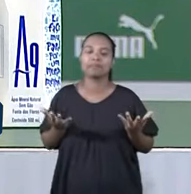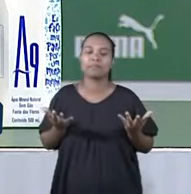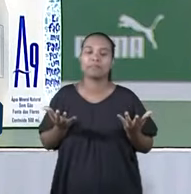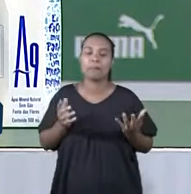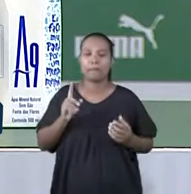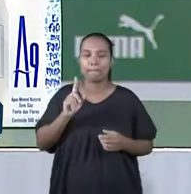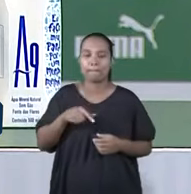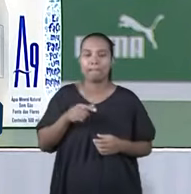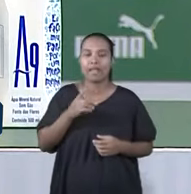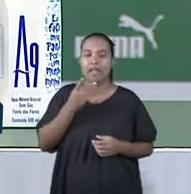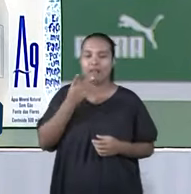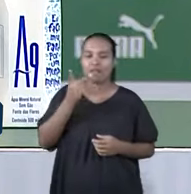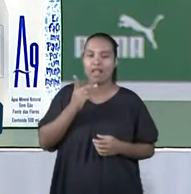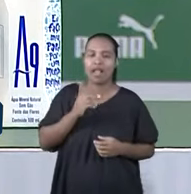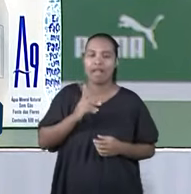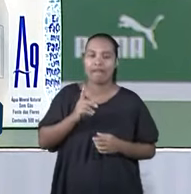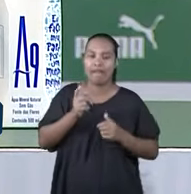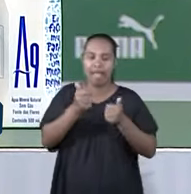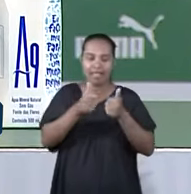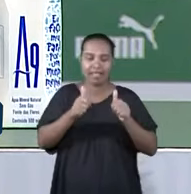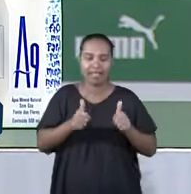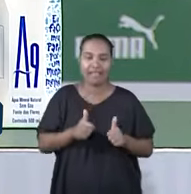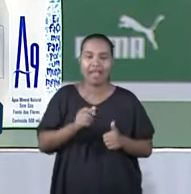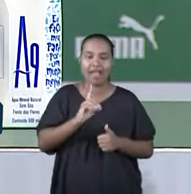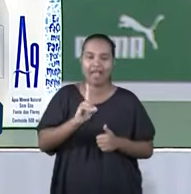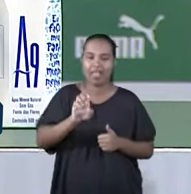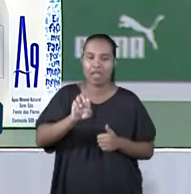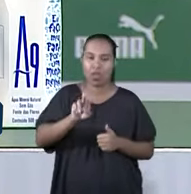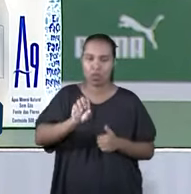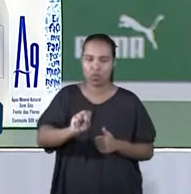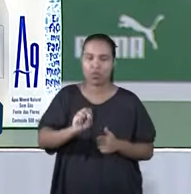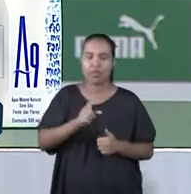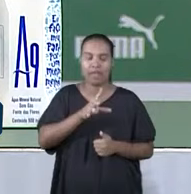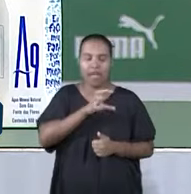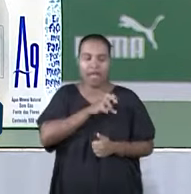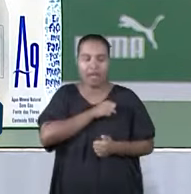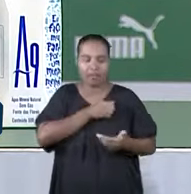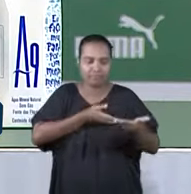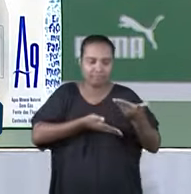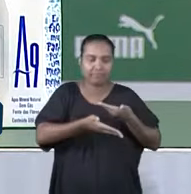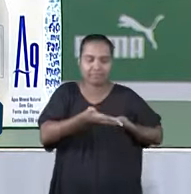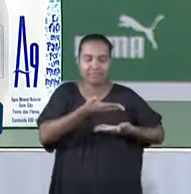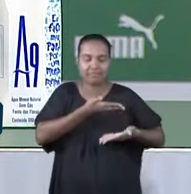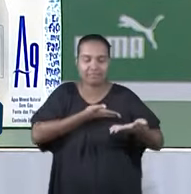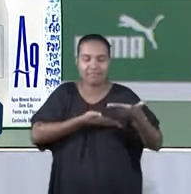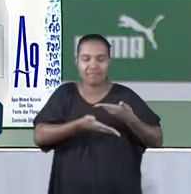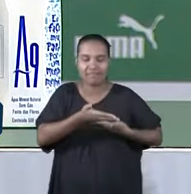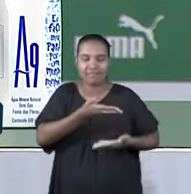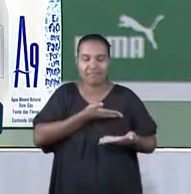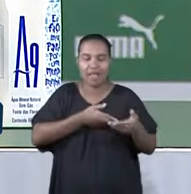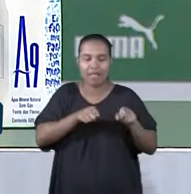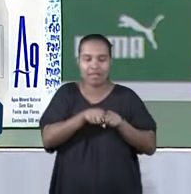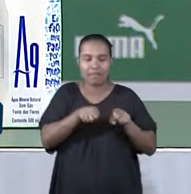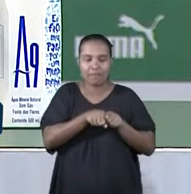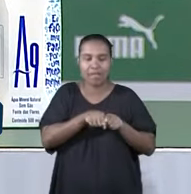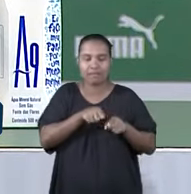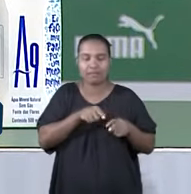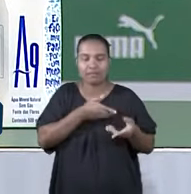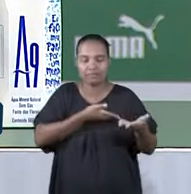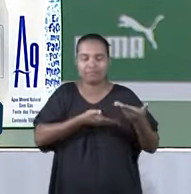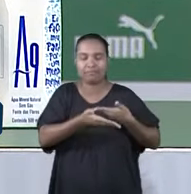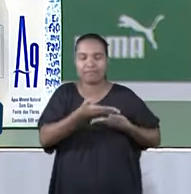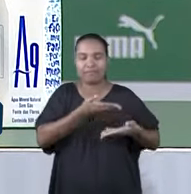dizem que eu sou um deles e sou mesmo, eles dizem que me amam, eu também os amo. E obrigado, acho que